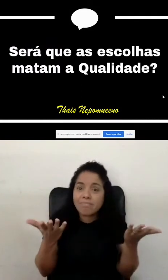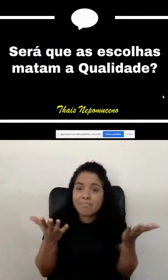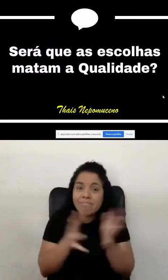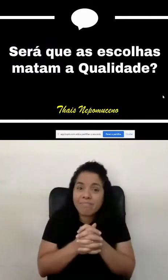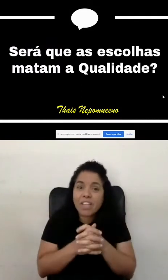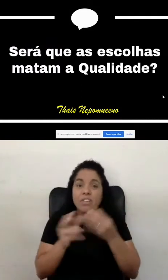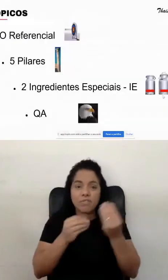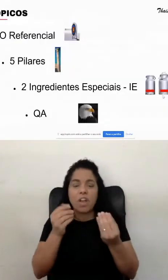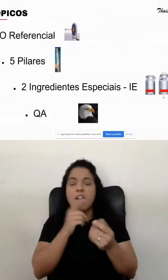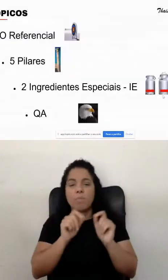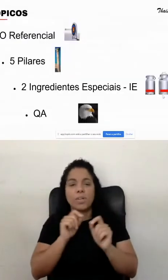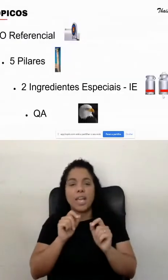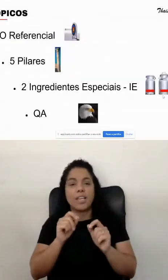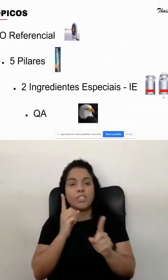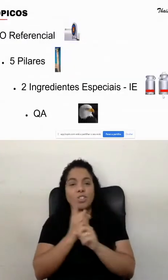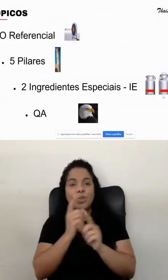isso junto.